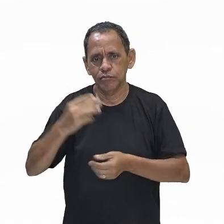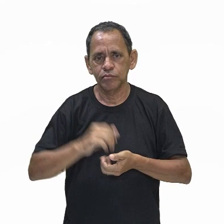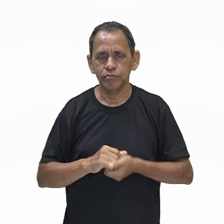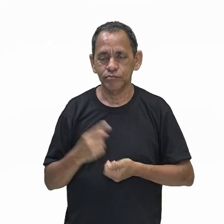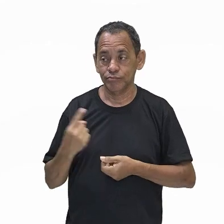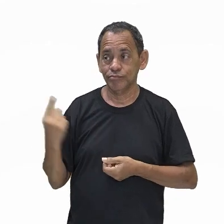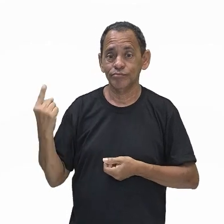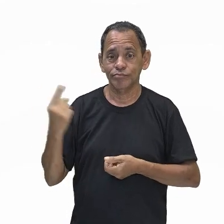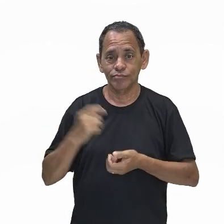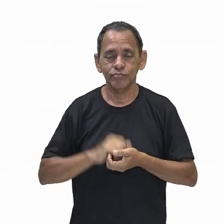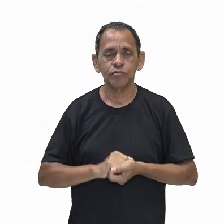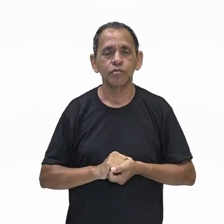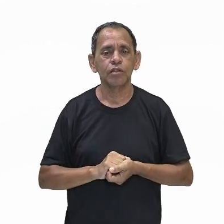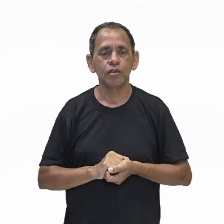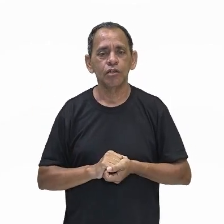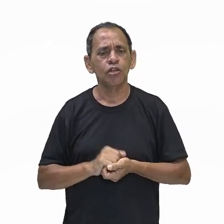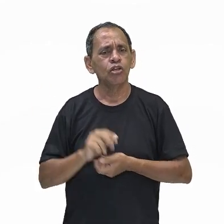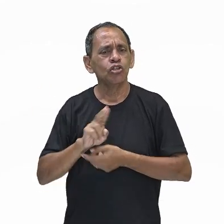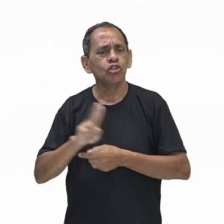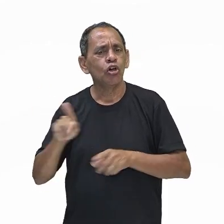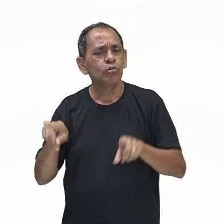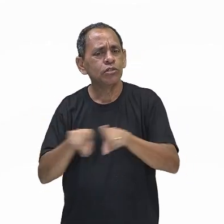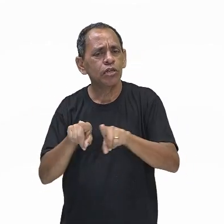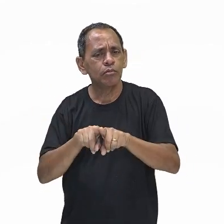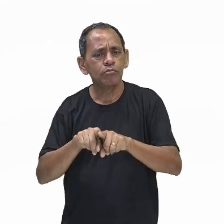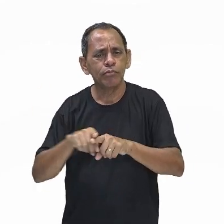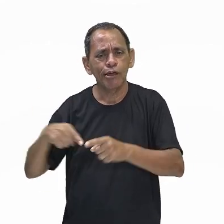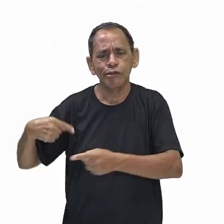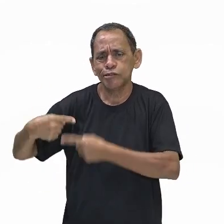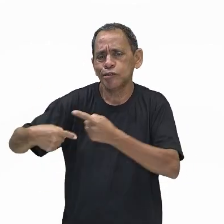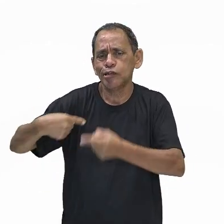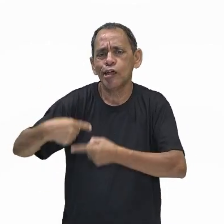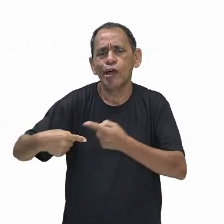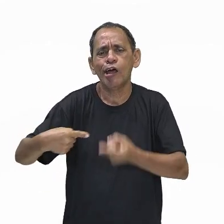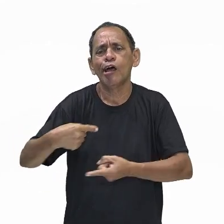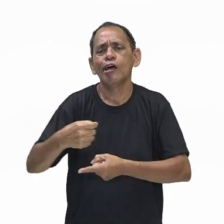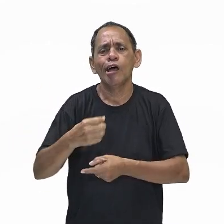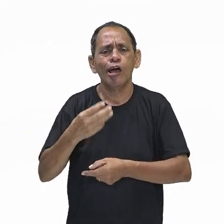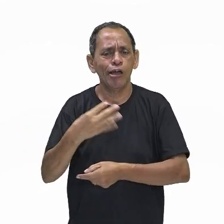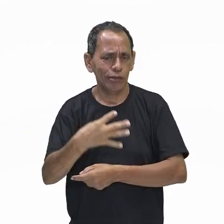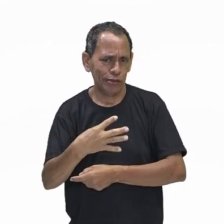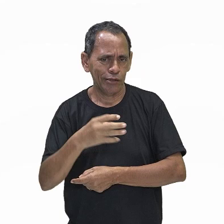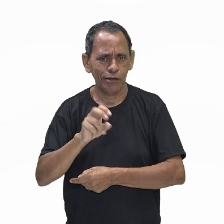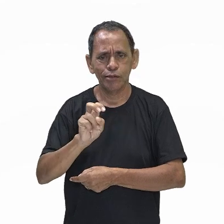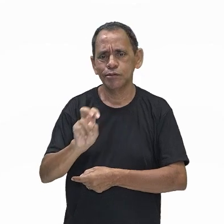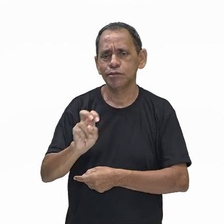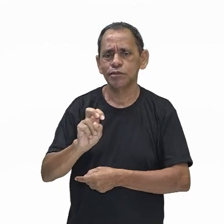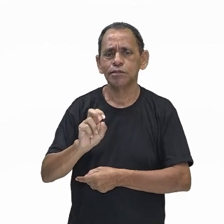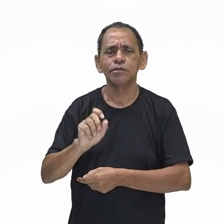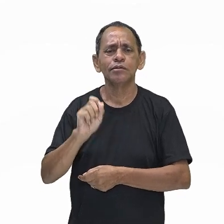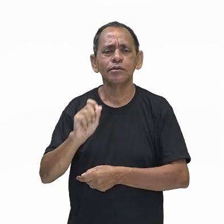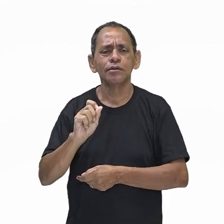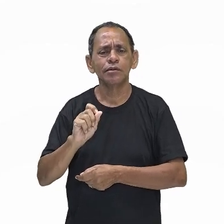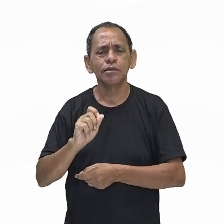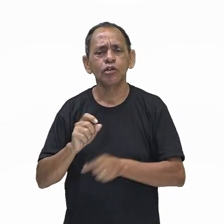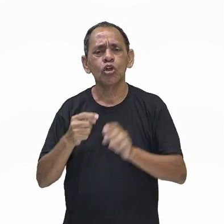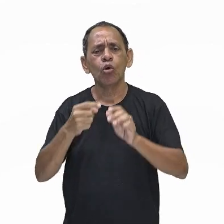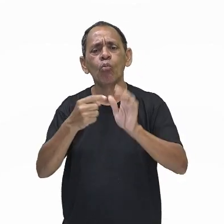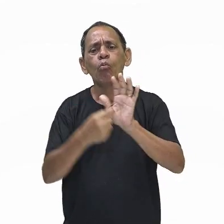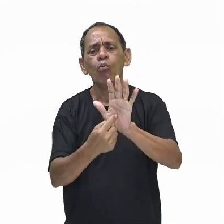terceira fase, também chamada de geração de 45. O que ele traz? Equilíbrio